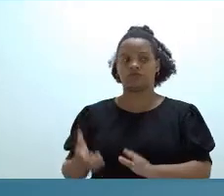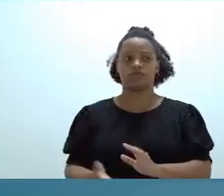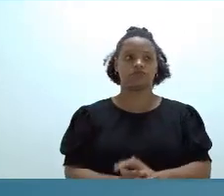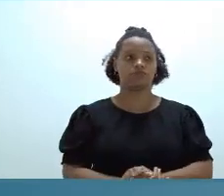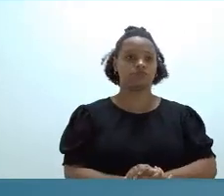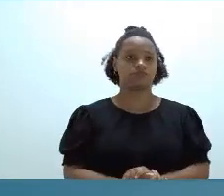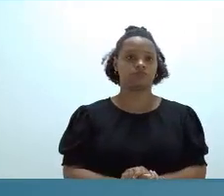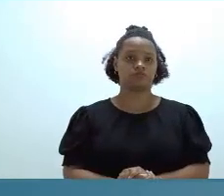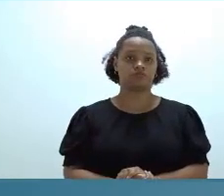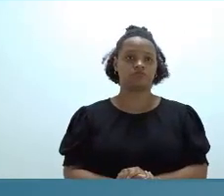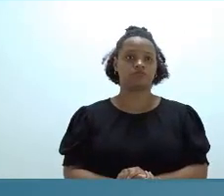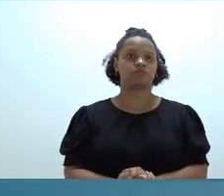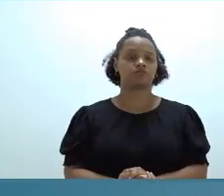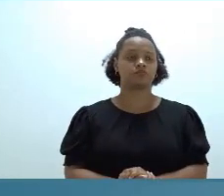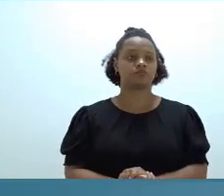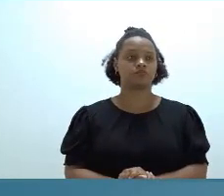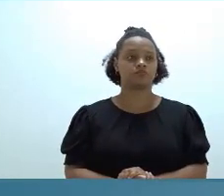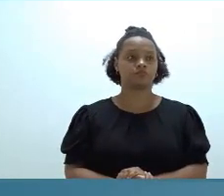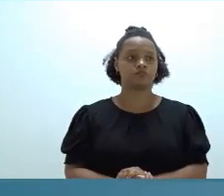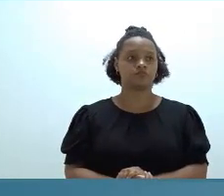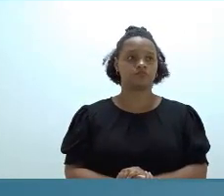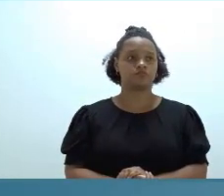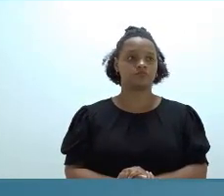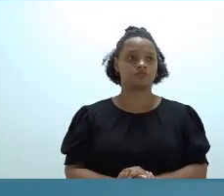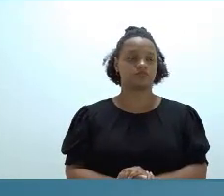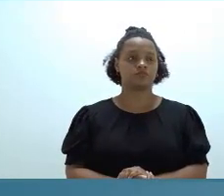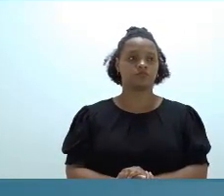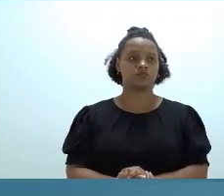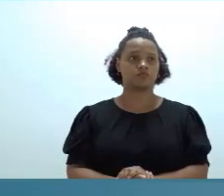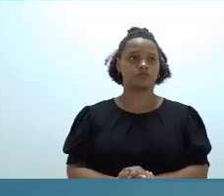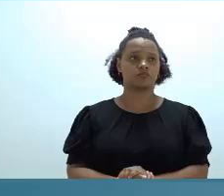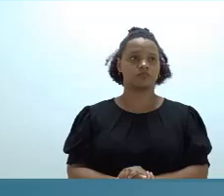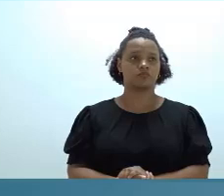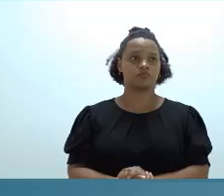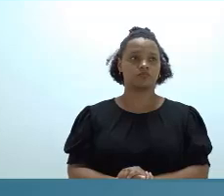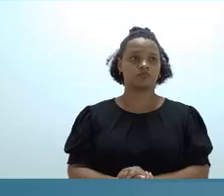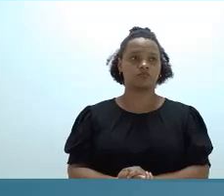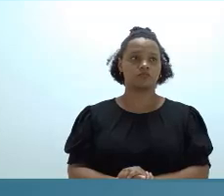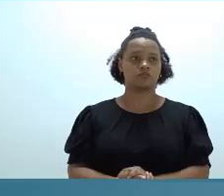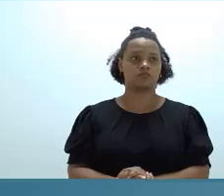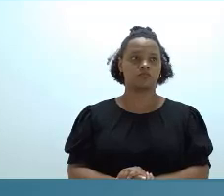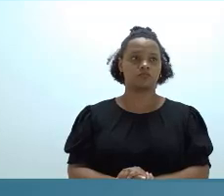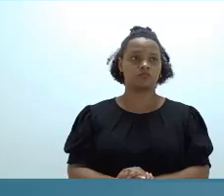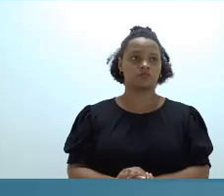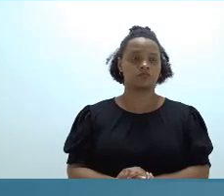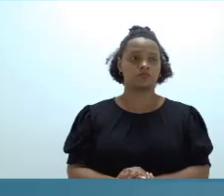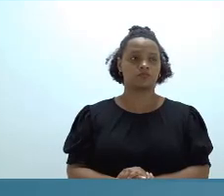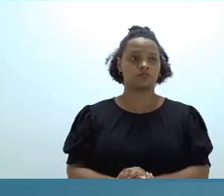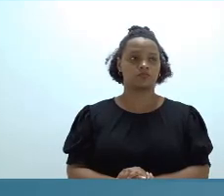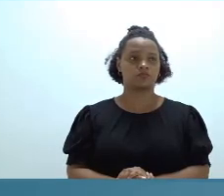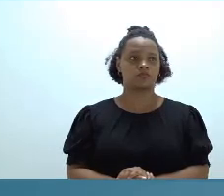lá atrás, quando a gente frequentou os bancos da